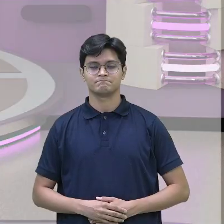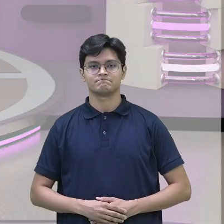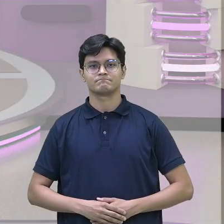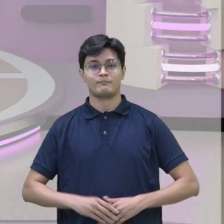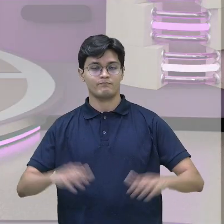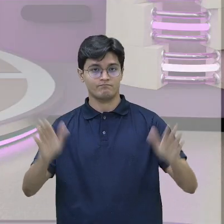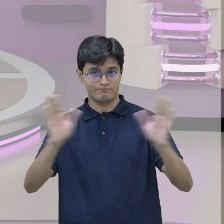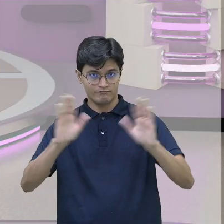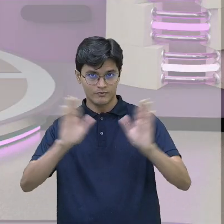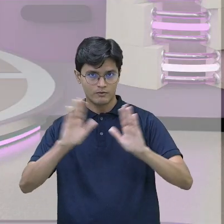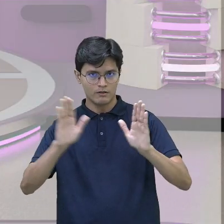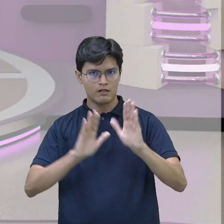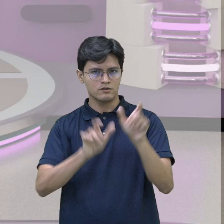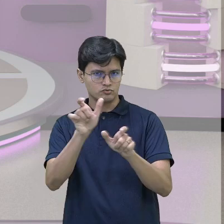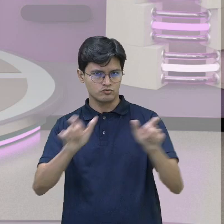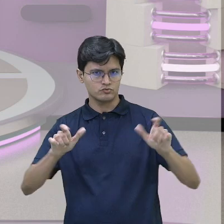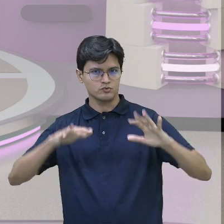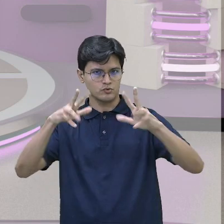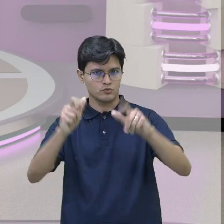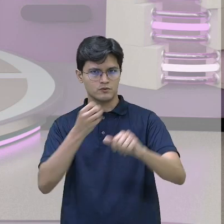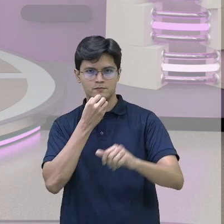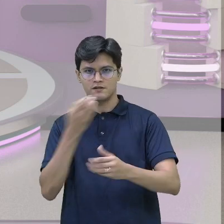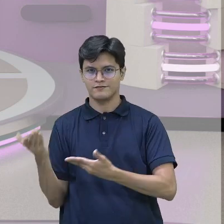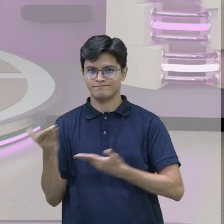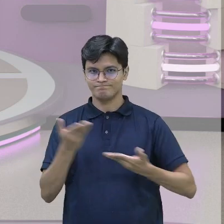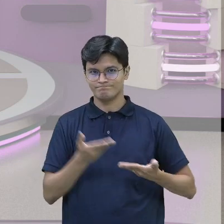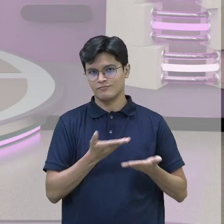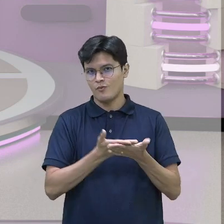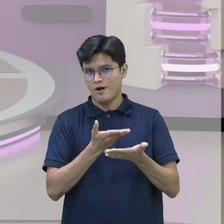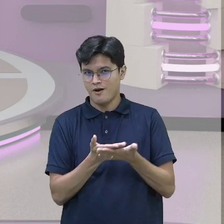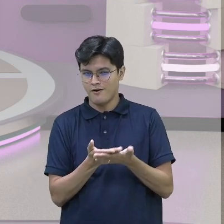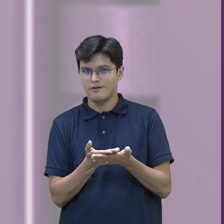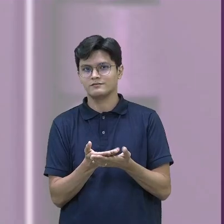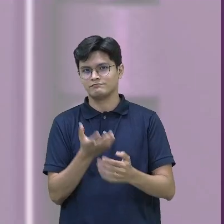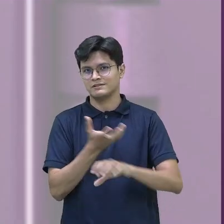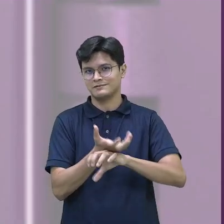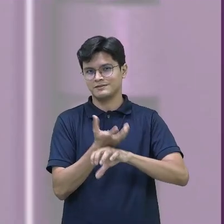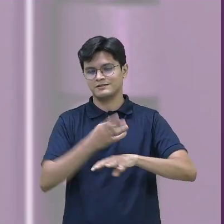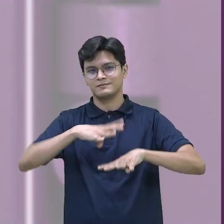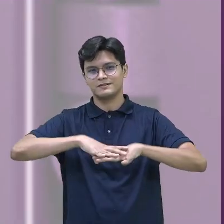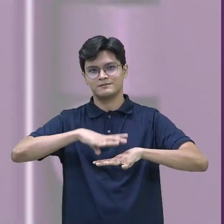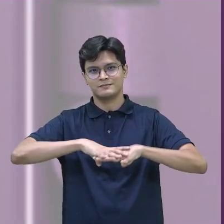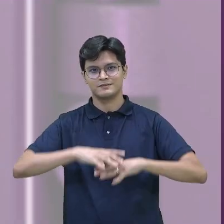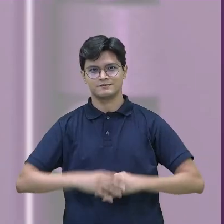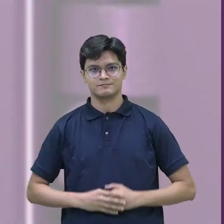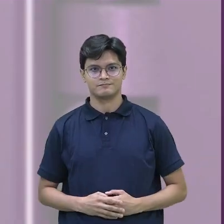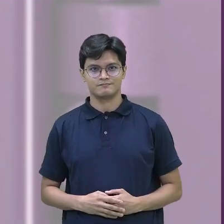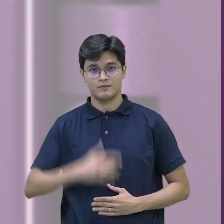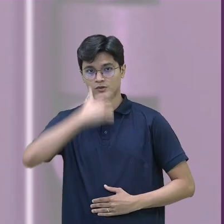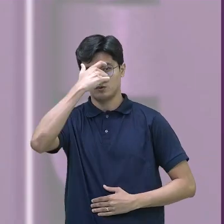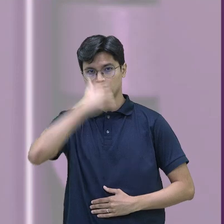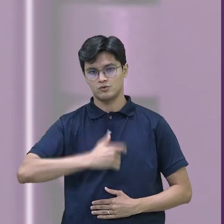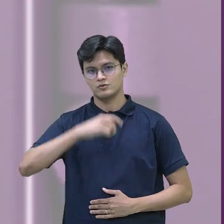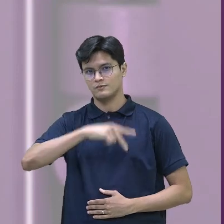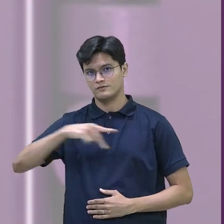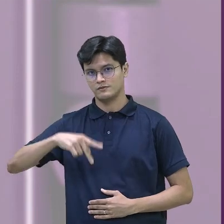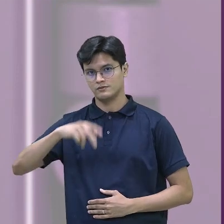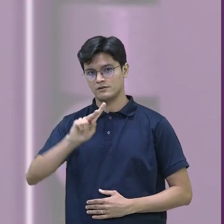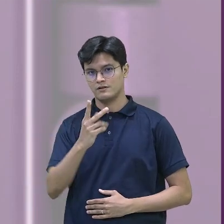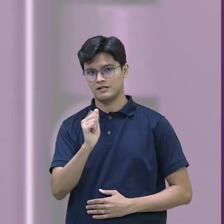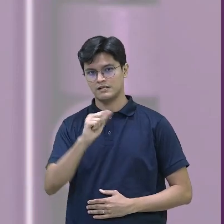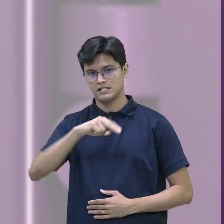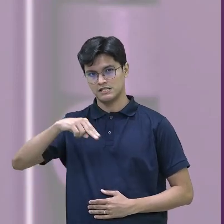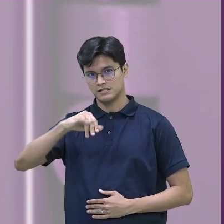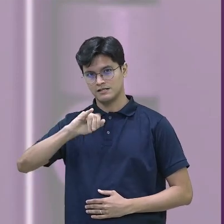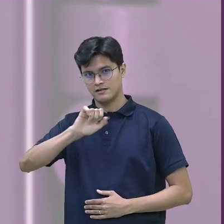Olá, sejam todos bem-vindos a mais uma aula do Componentes de Matemática. Eu sou o professor Aniel Santos, professor